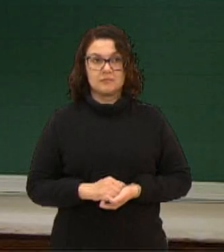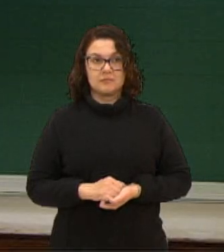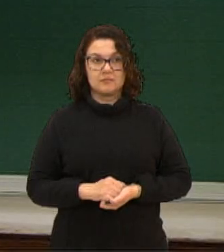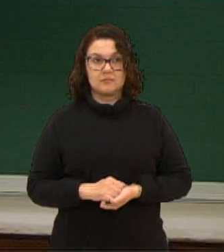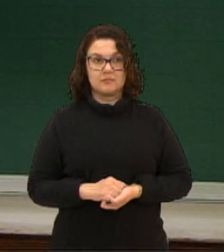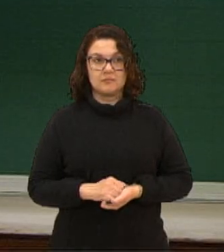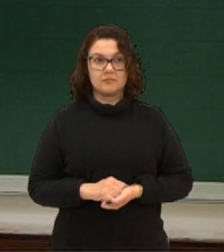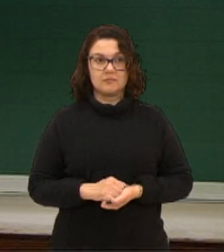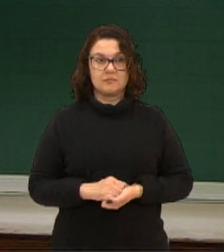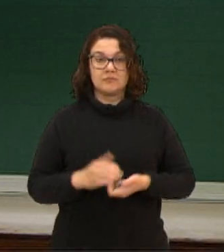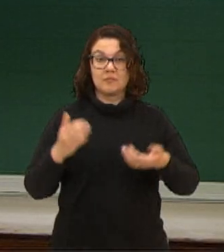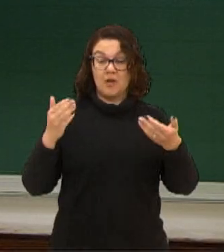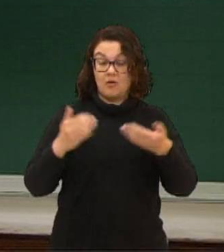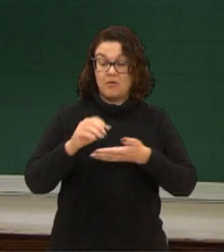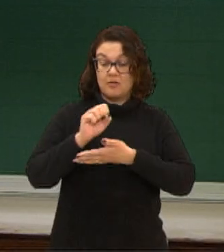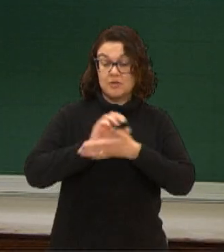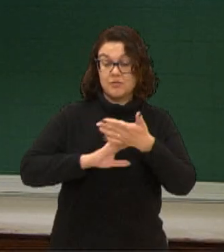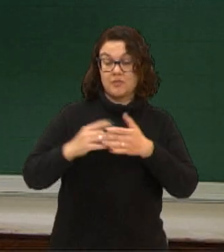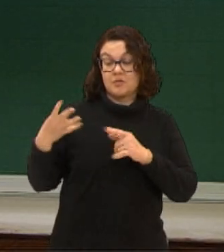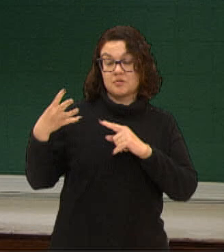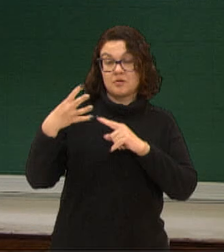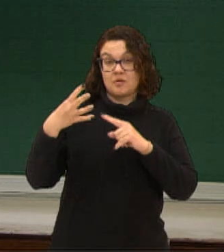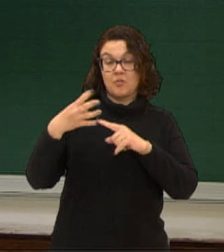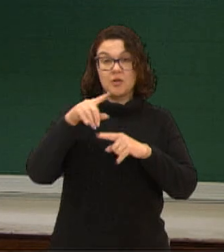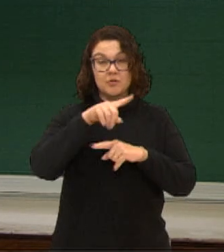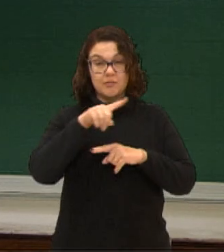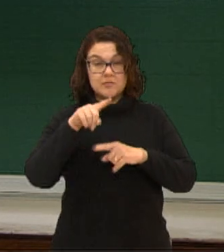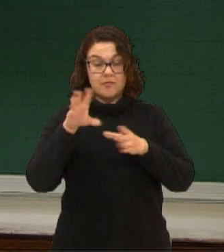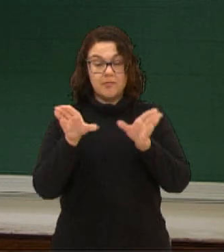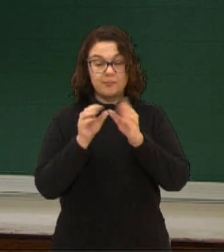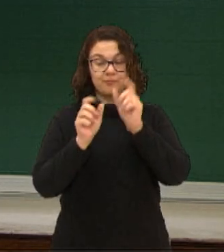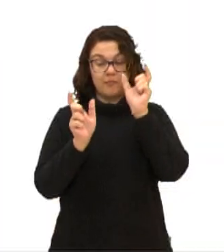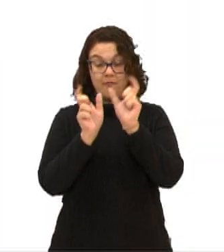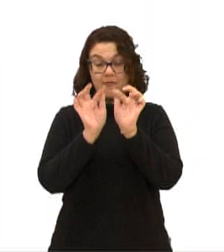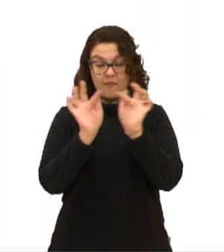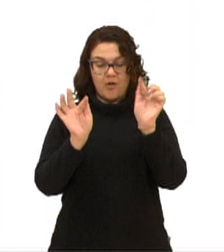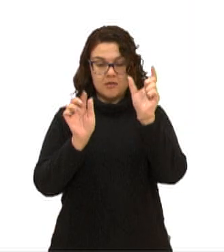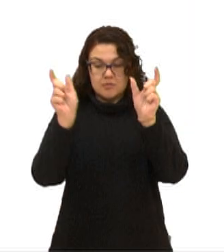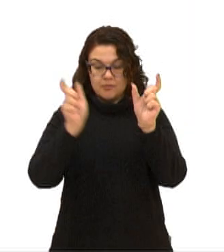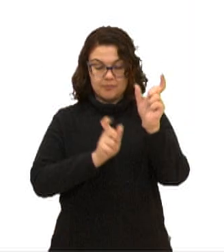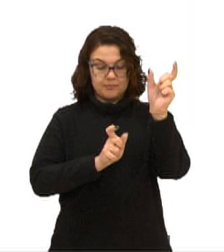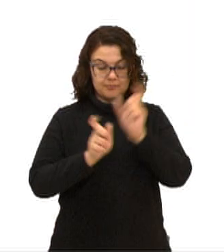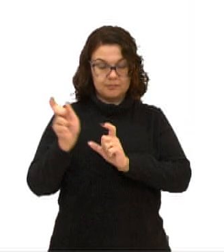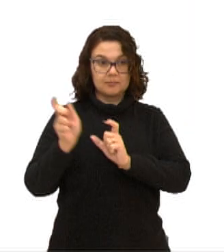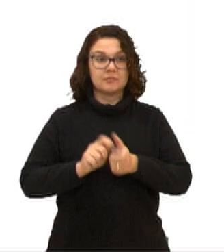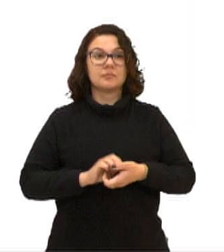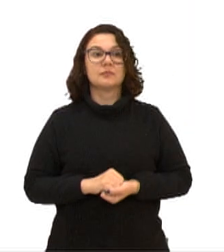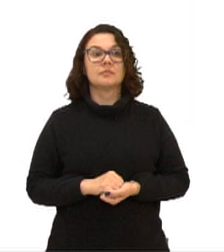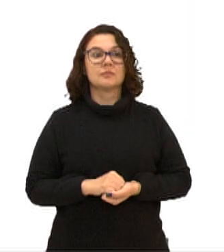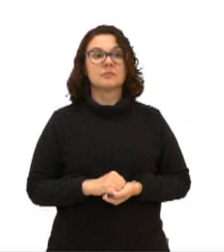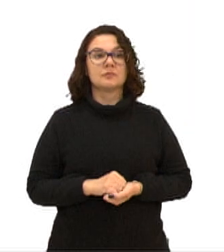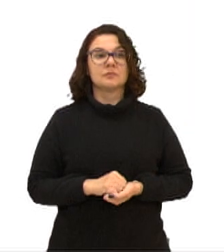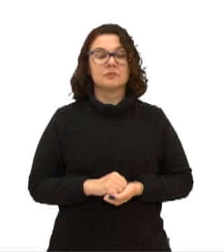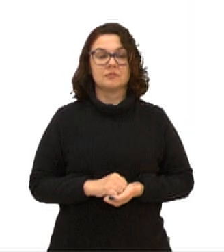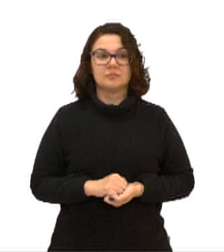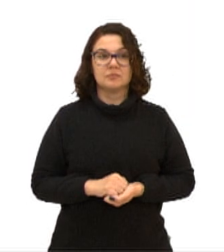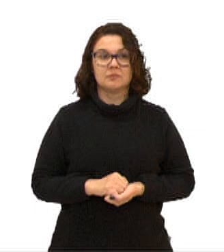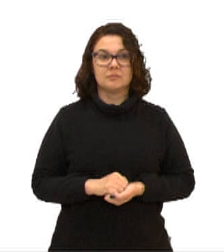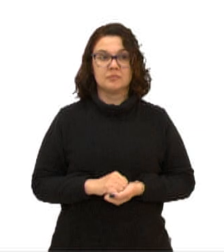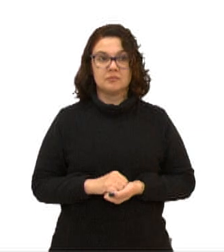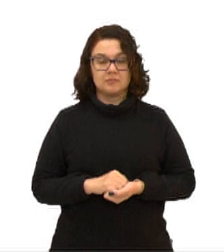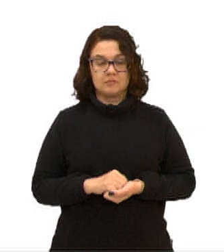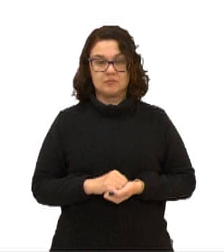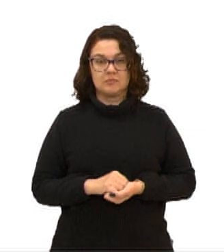para a atividade número 4. Você vai completar essas frases com a pé, em moto